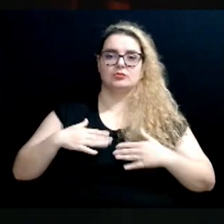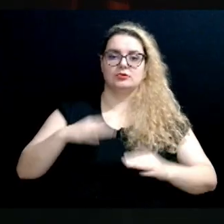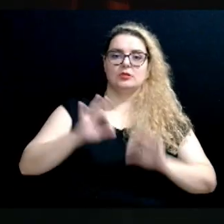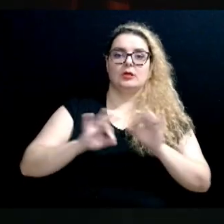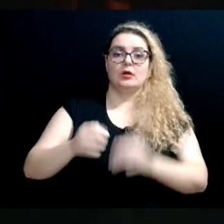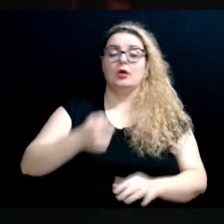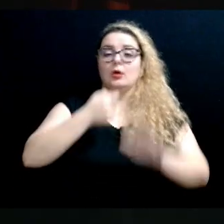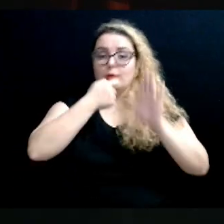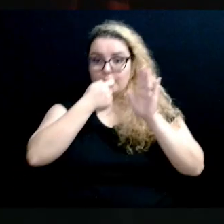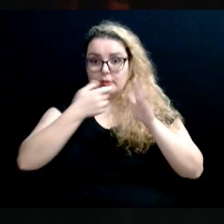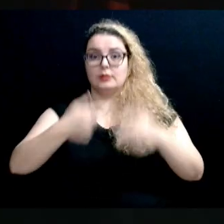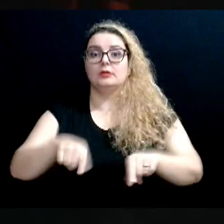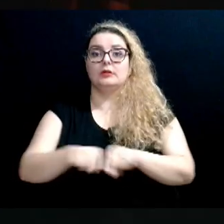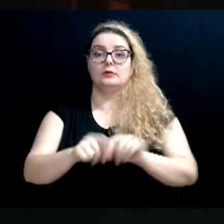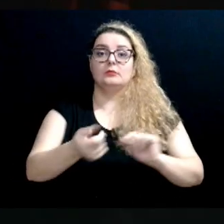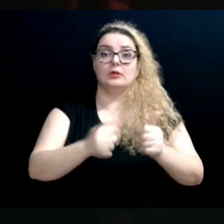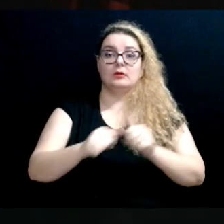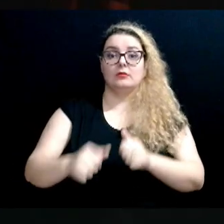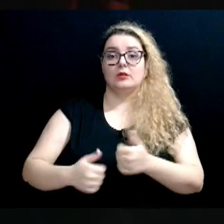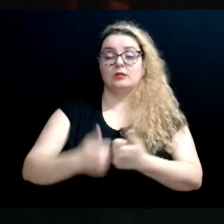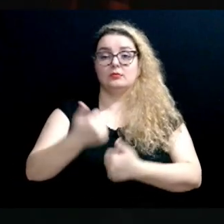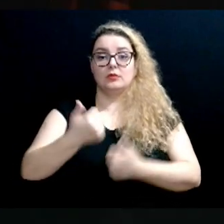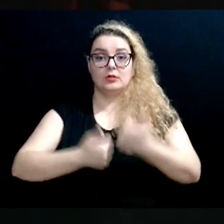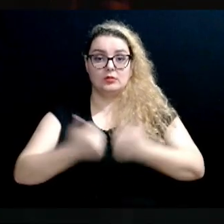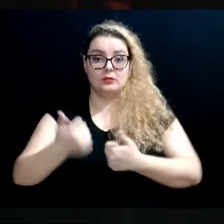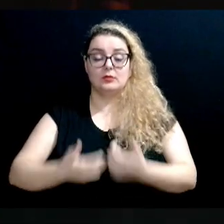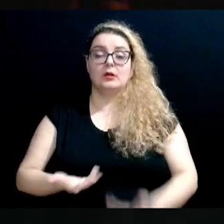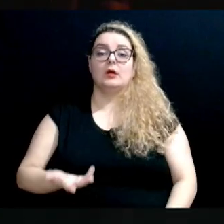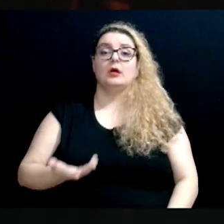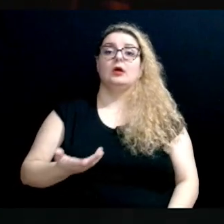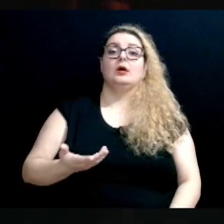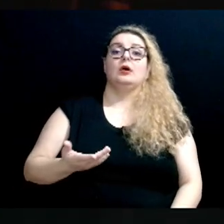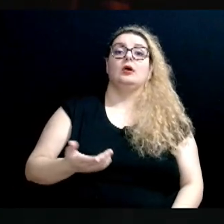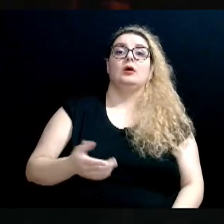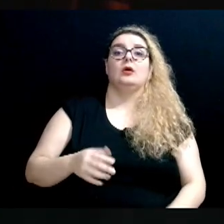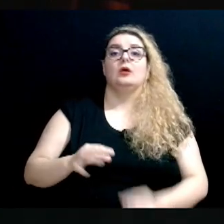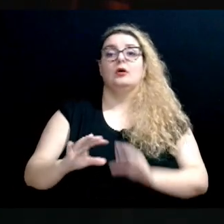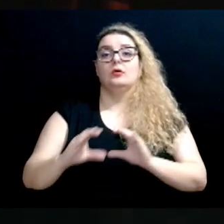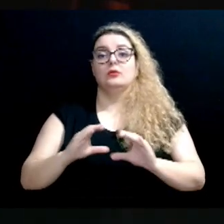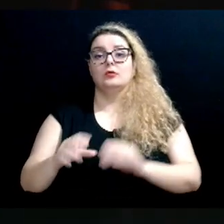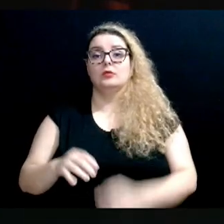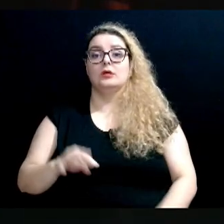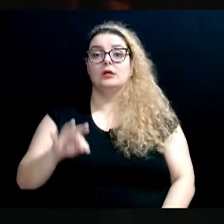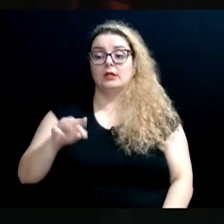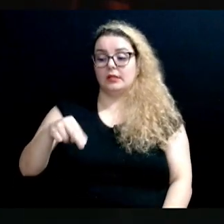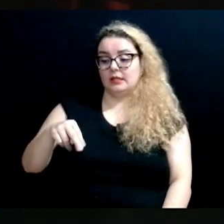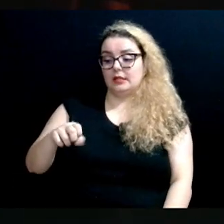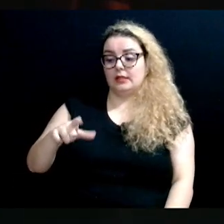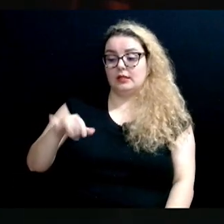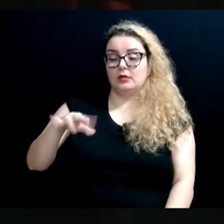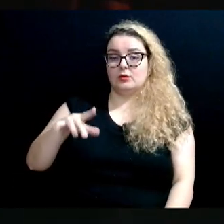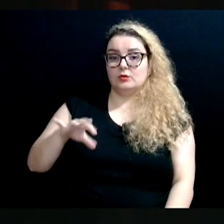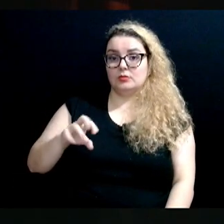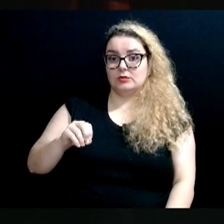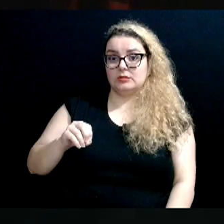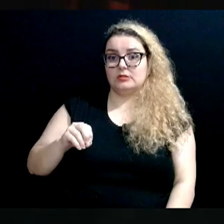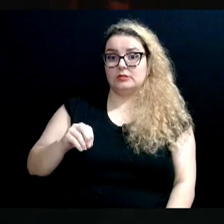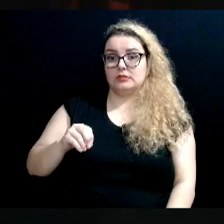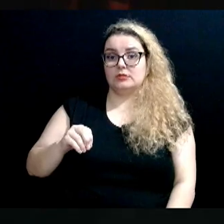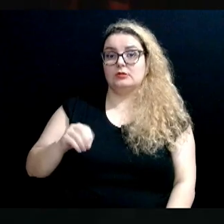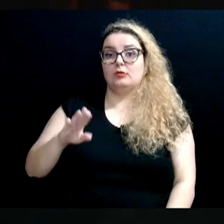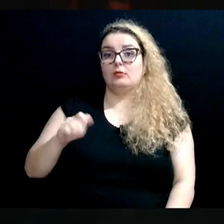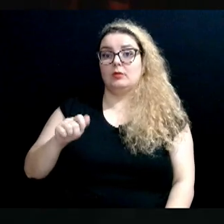de atletas. A coordenação pedagógica será do técnico Nelsinho Batista e entre os palestrantes